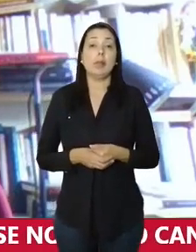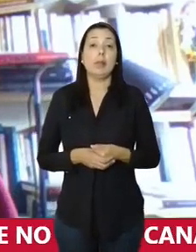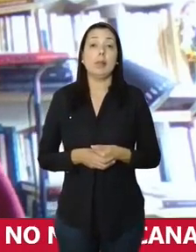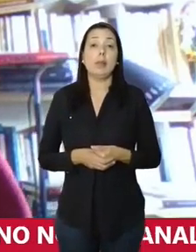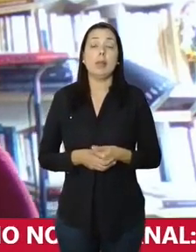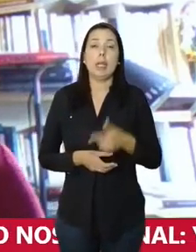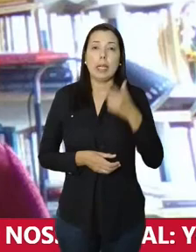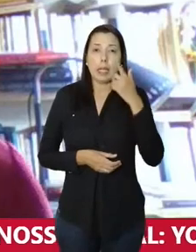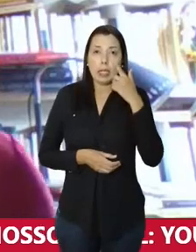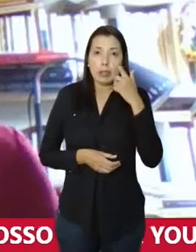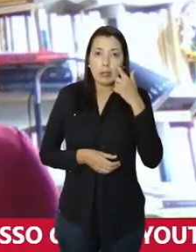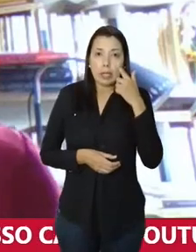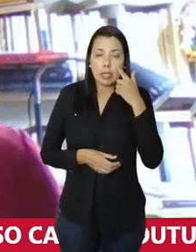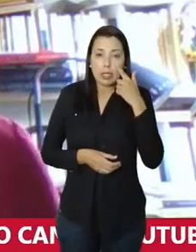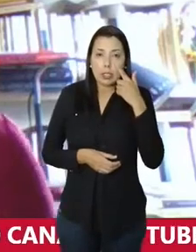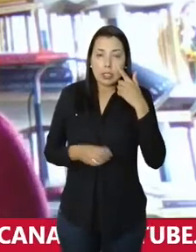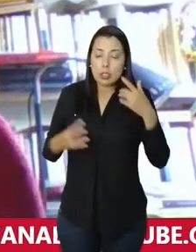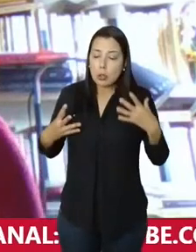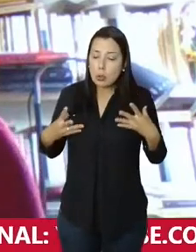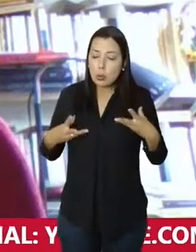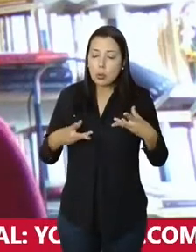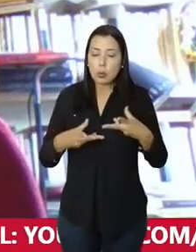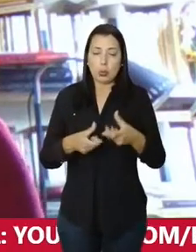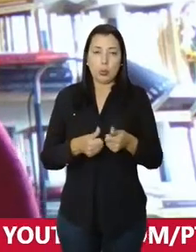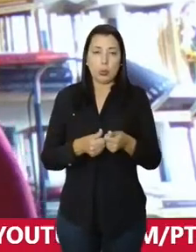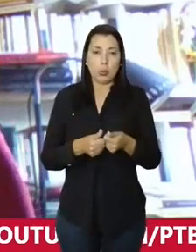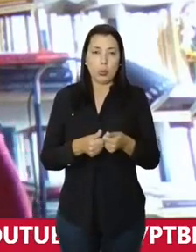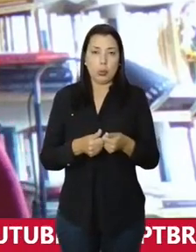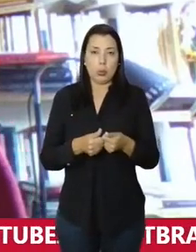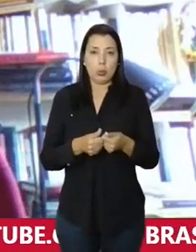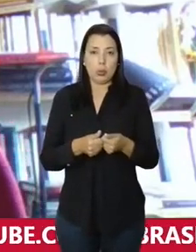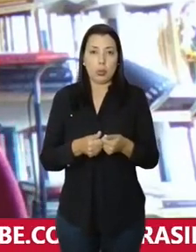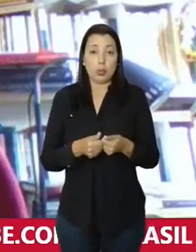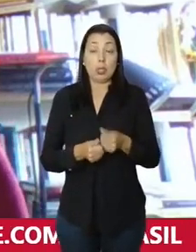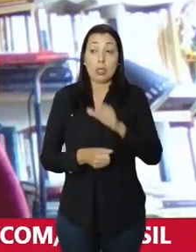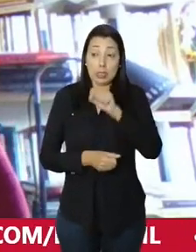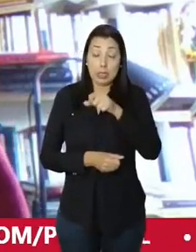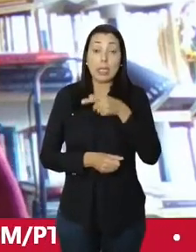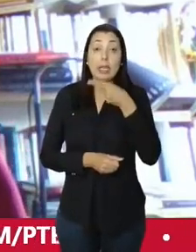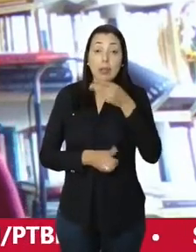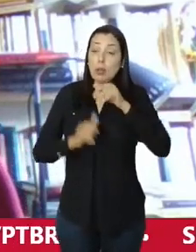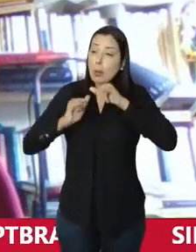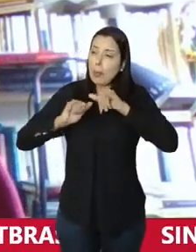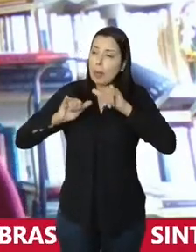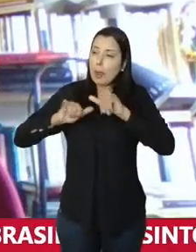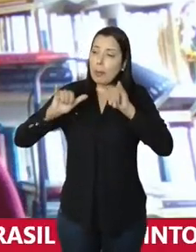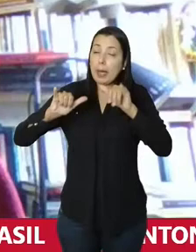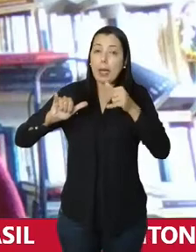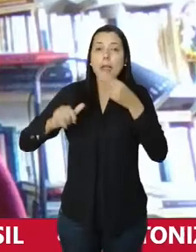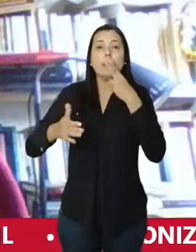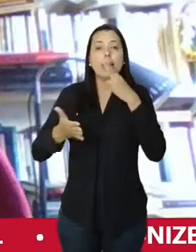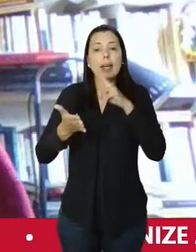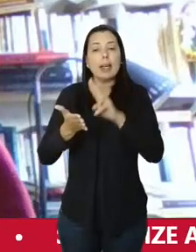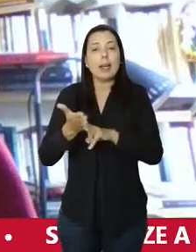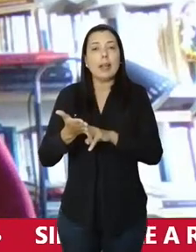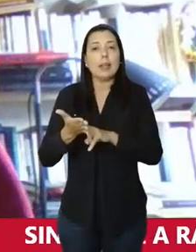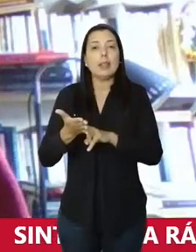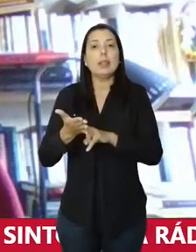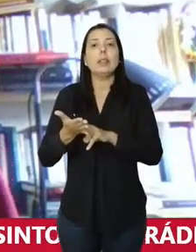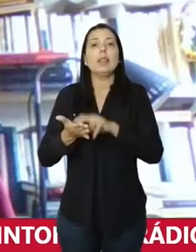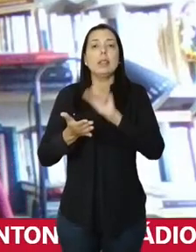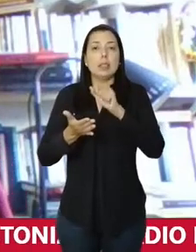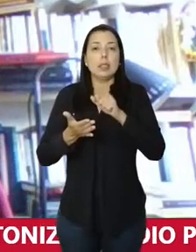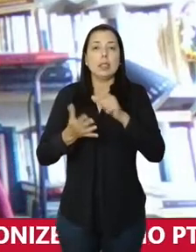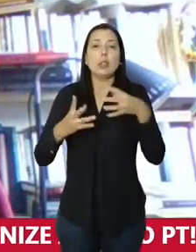E veja, tudo que ela profetizou na carta,